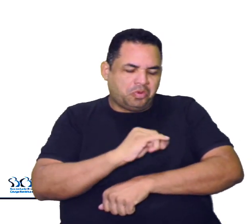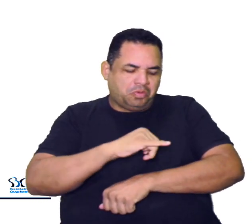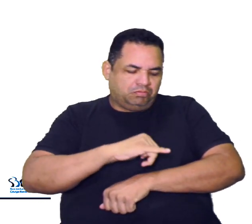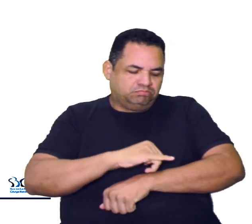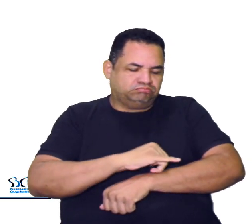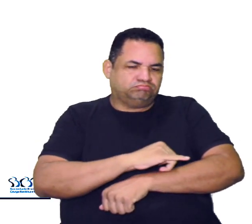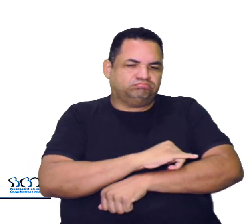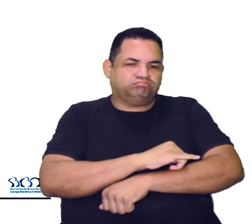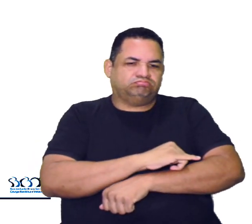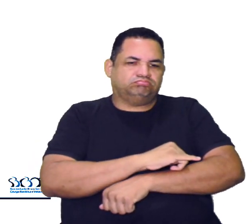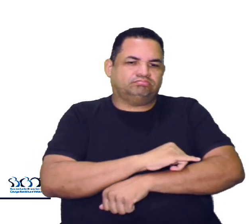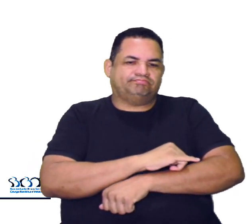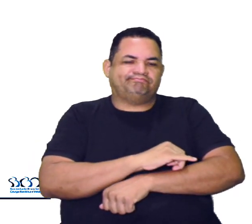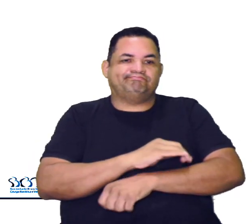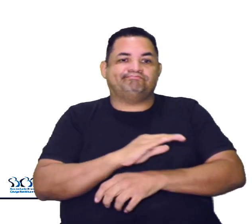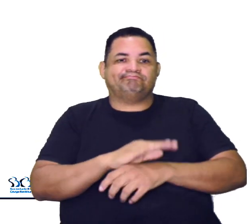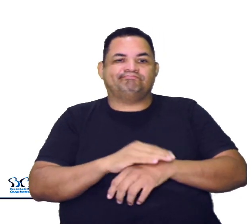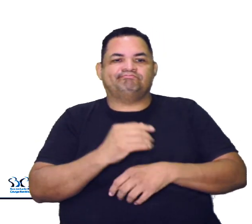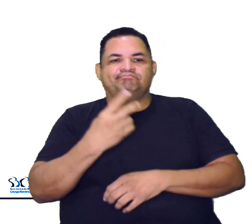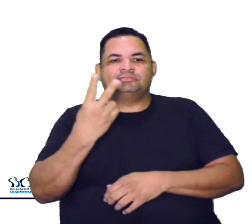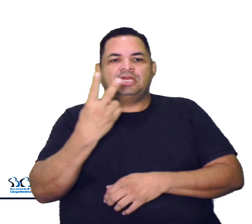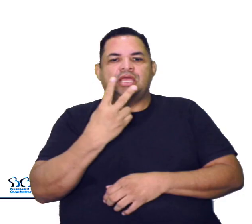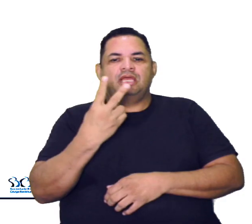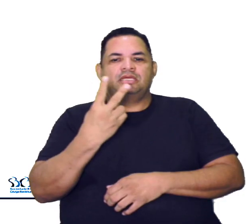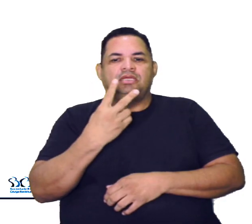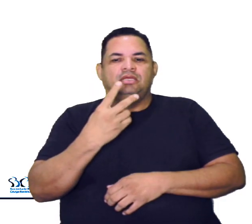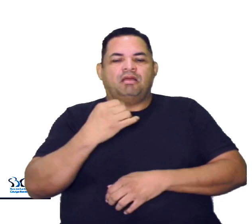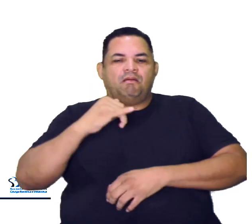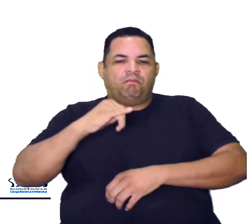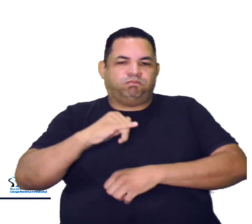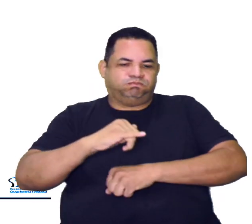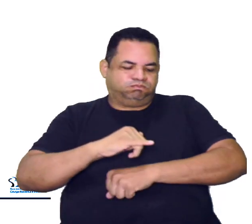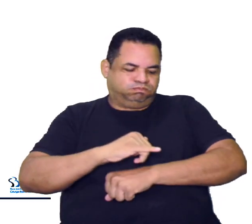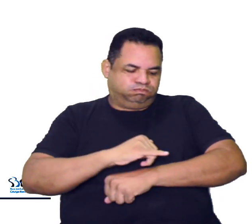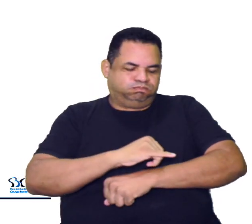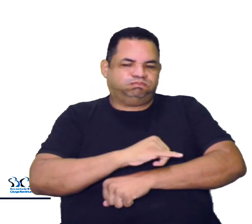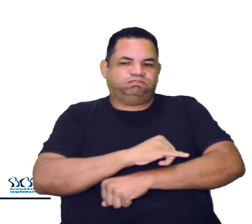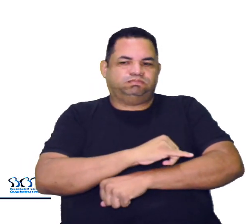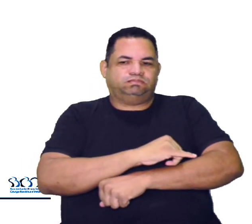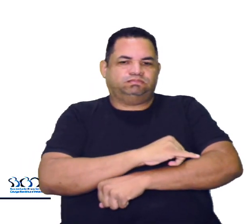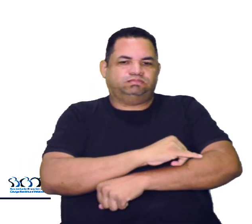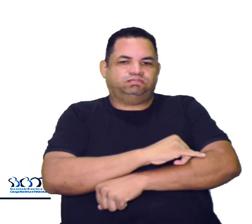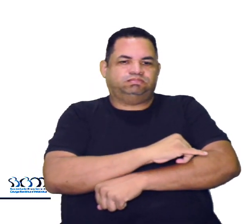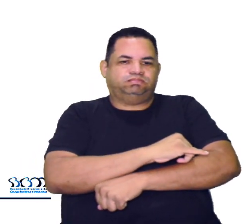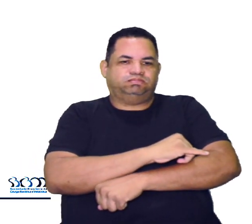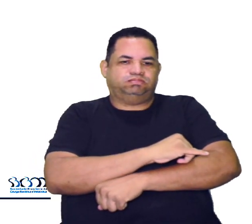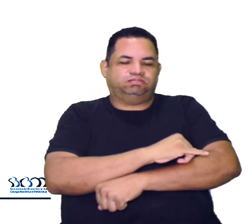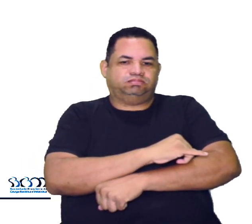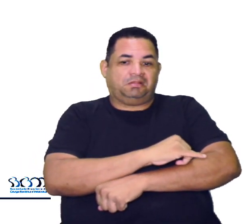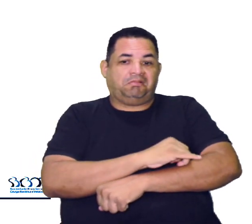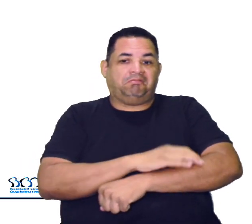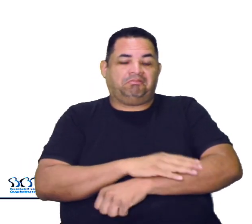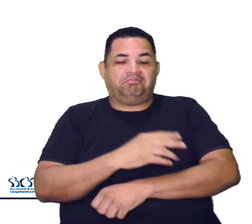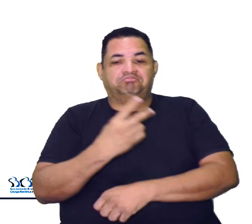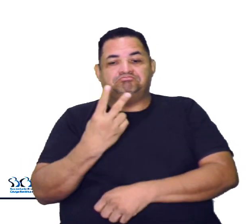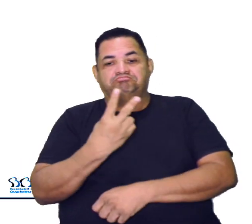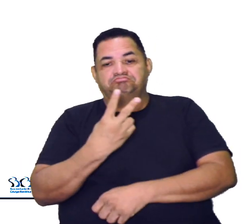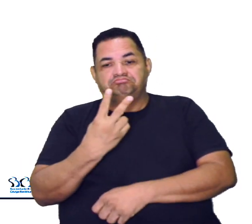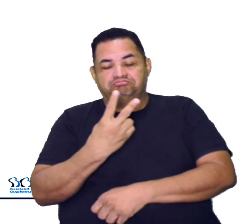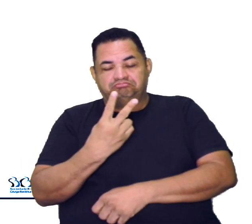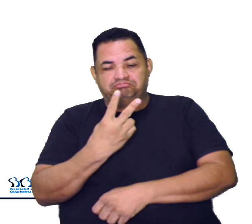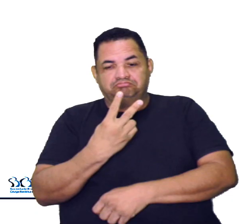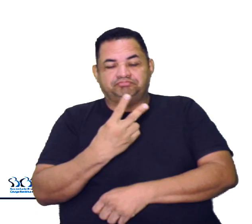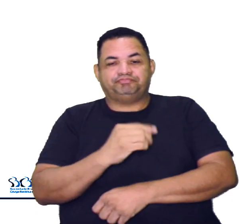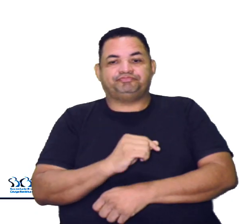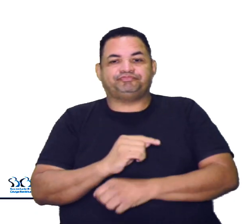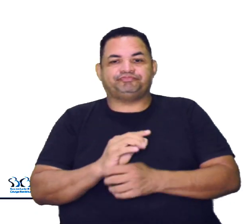Em contrapartida, a gente tem uma segunda medida aqui de obesidade moderada e um grupo, né, se você pensar num número